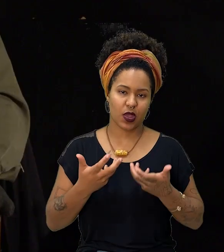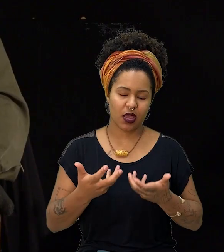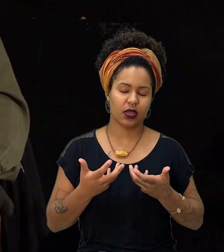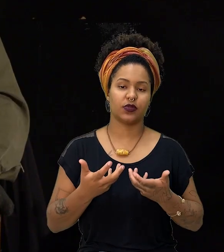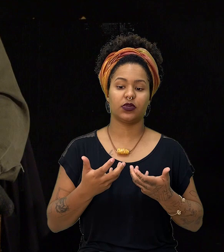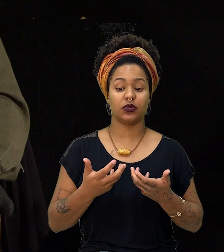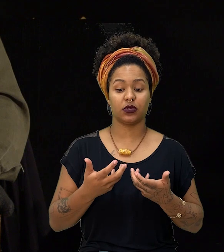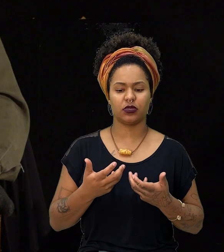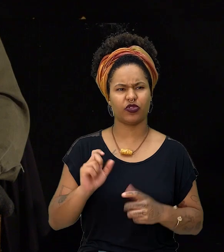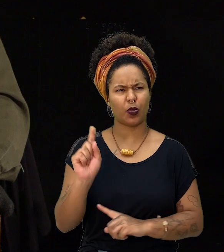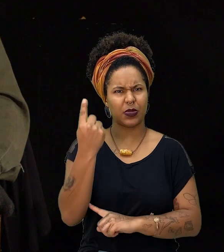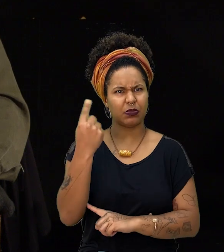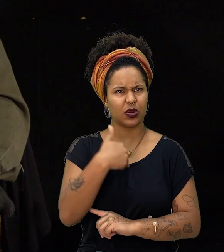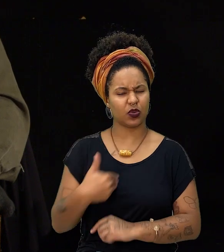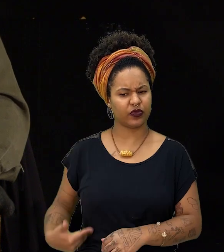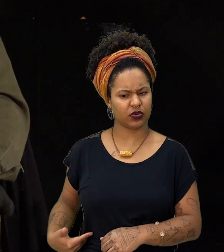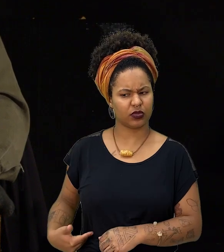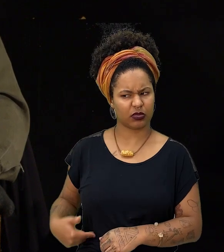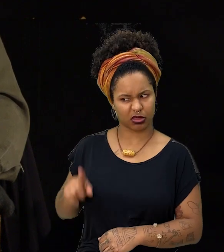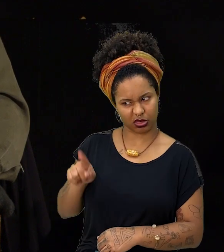Não, foi no primeiro.